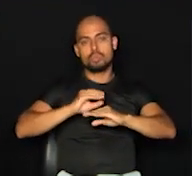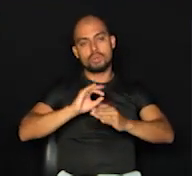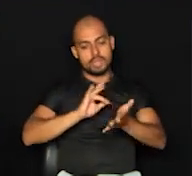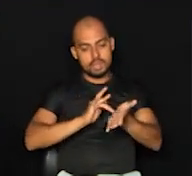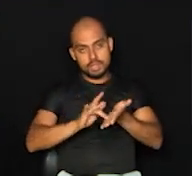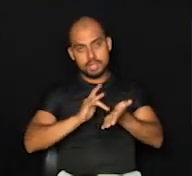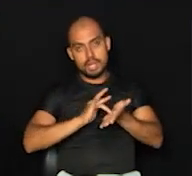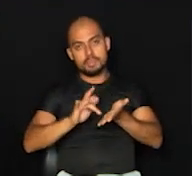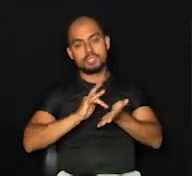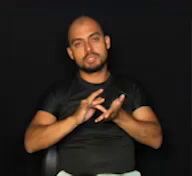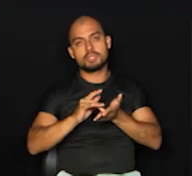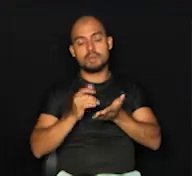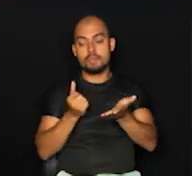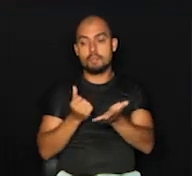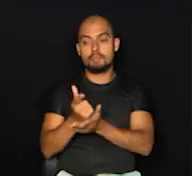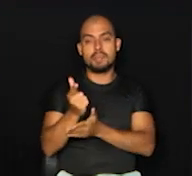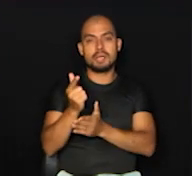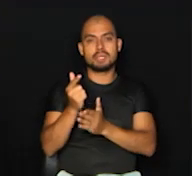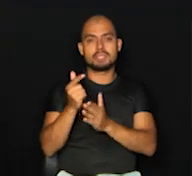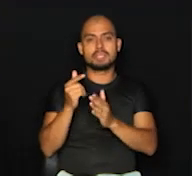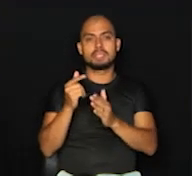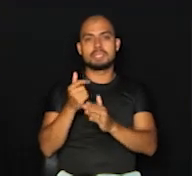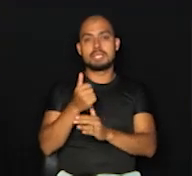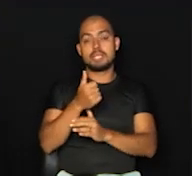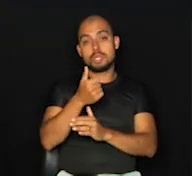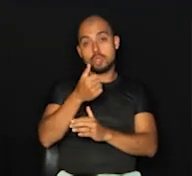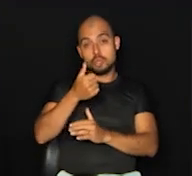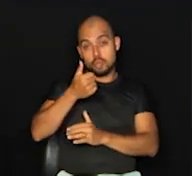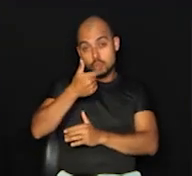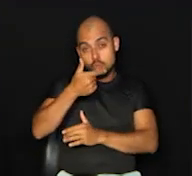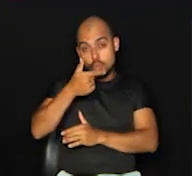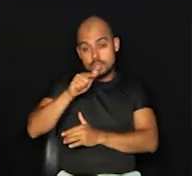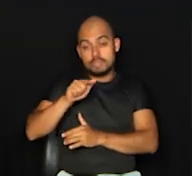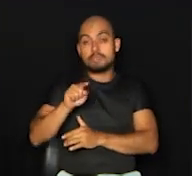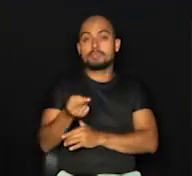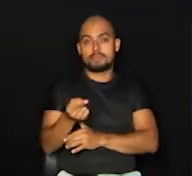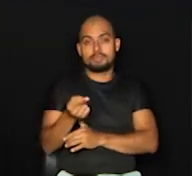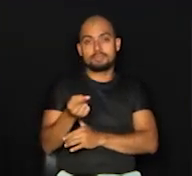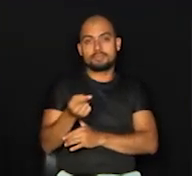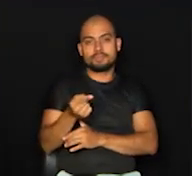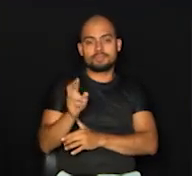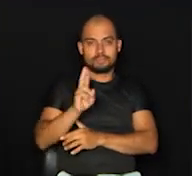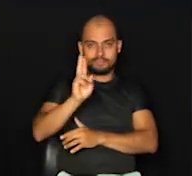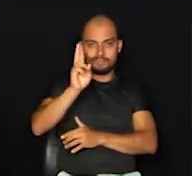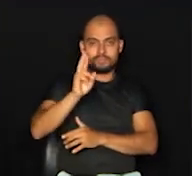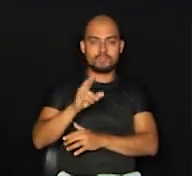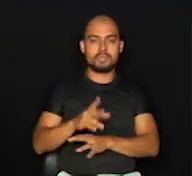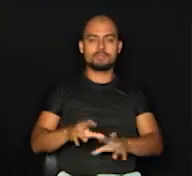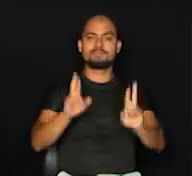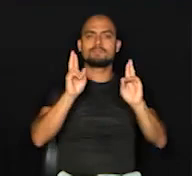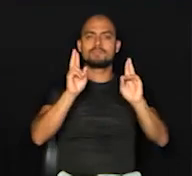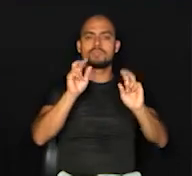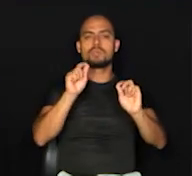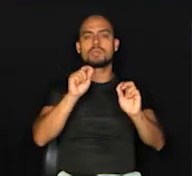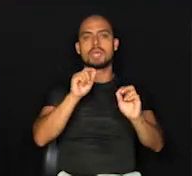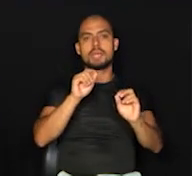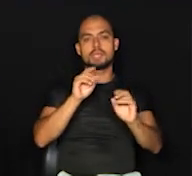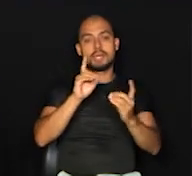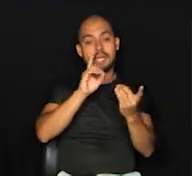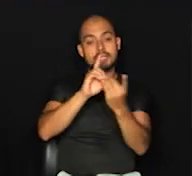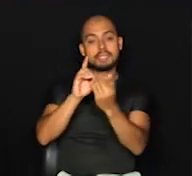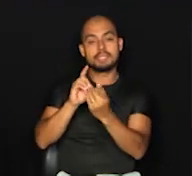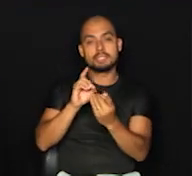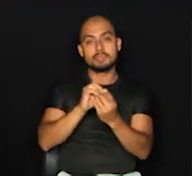tablets, subsidiando o valor máximo de R$2.000. A expectativa é atender 161